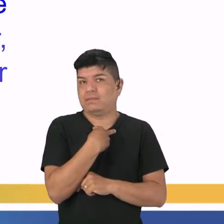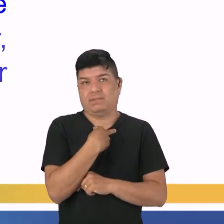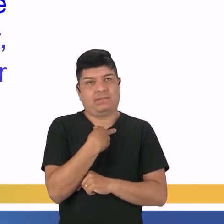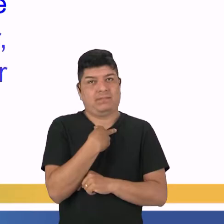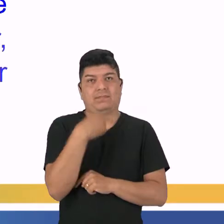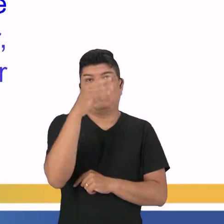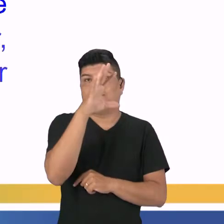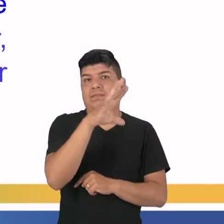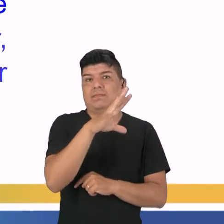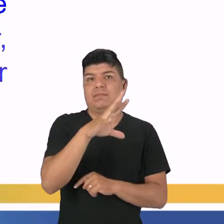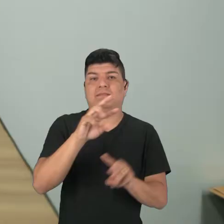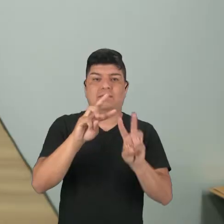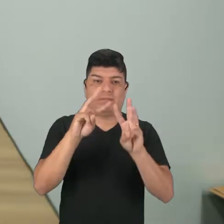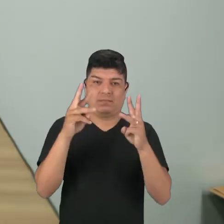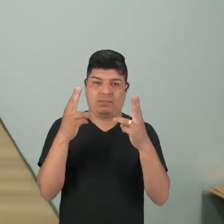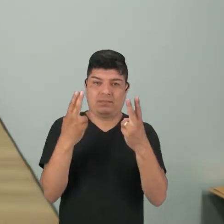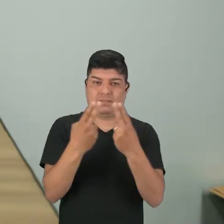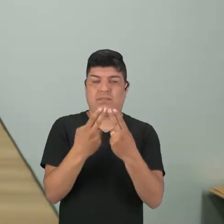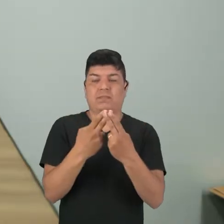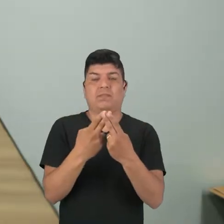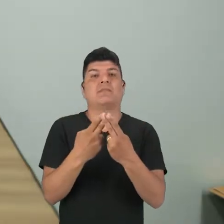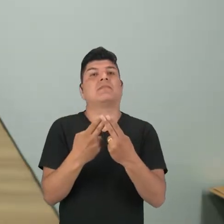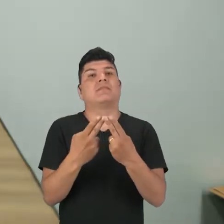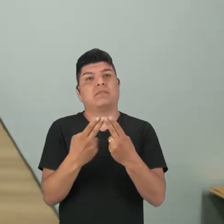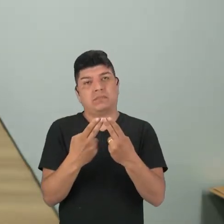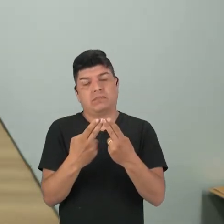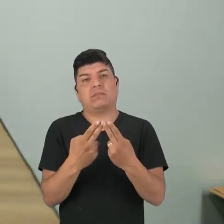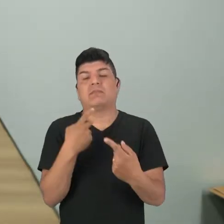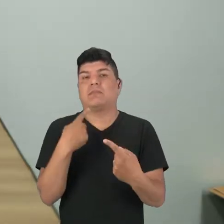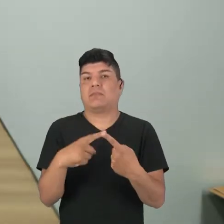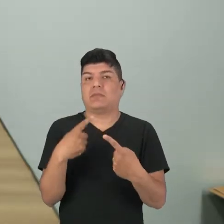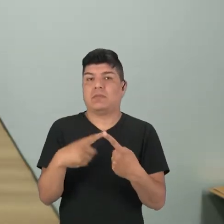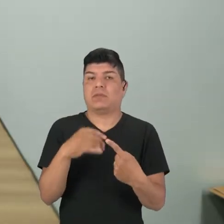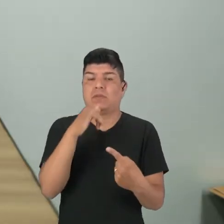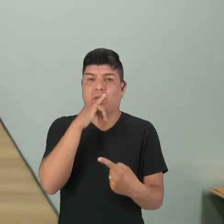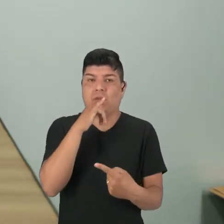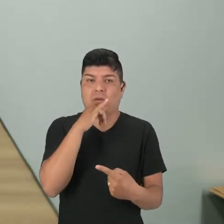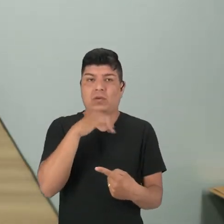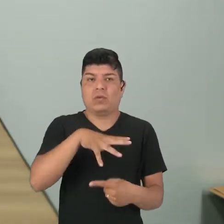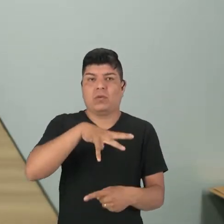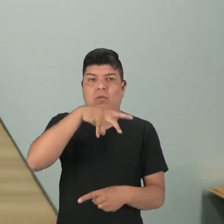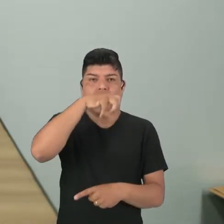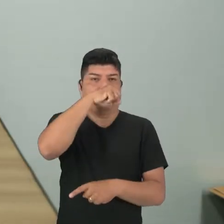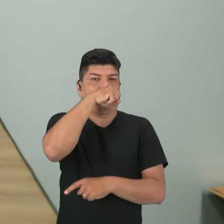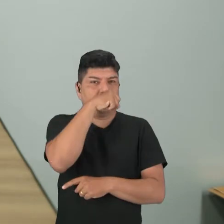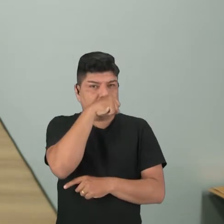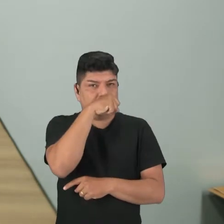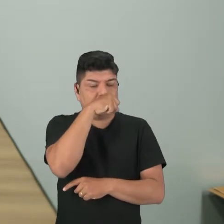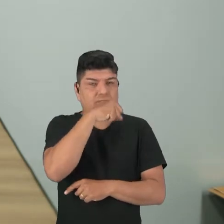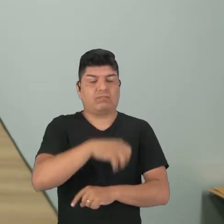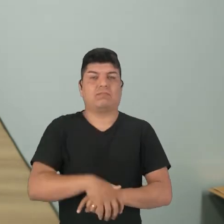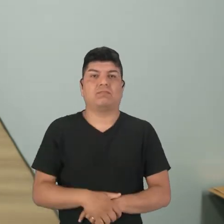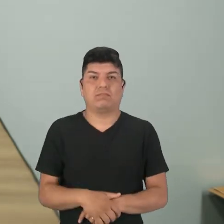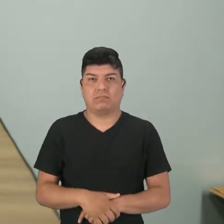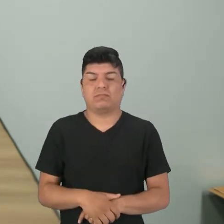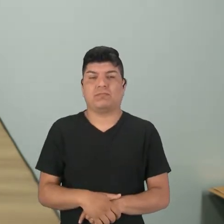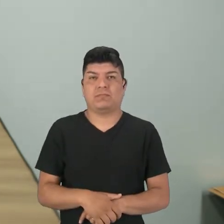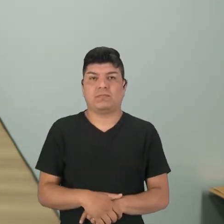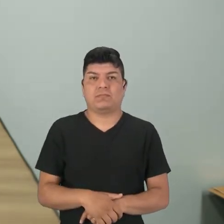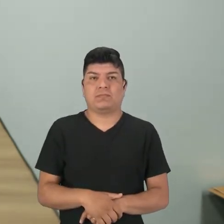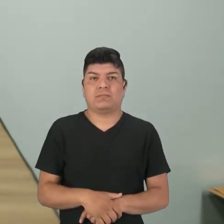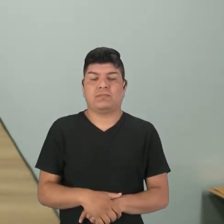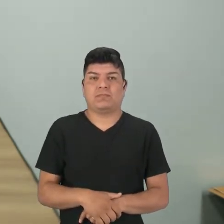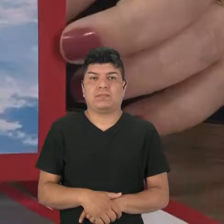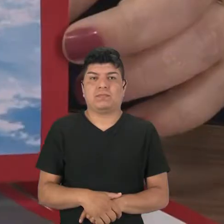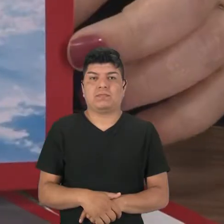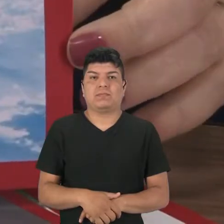considerados matéria, né? Ou seja, matéria, por exemplo, o ar, né? O ar aqui